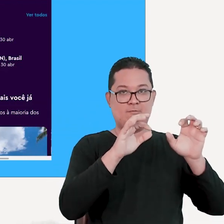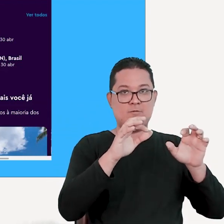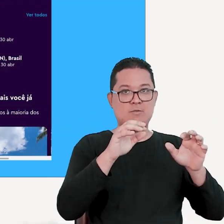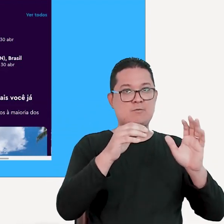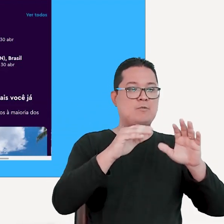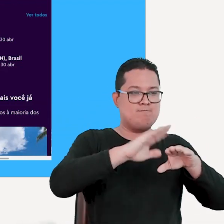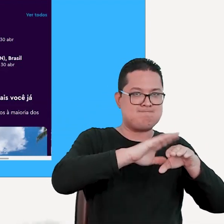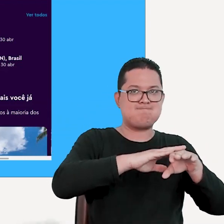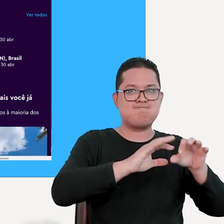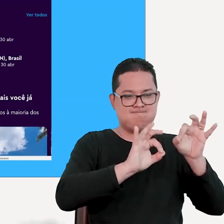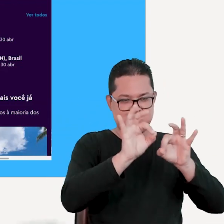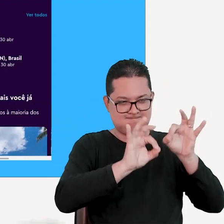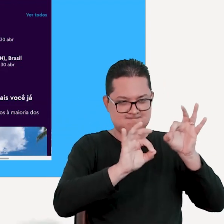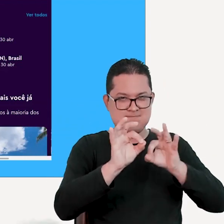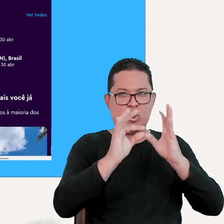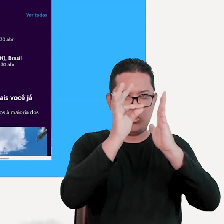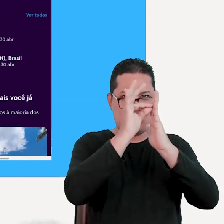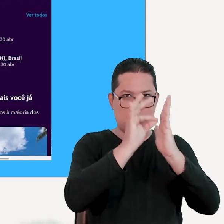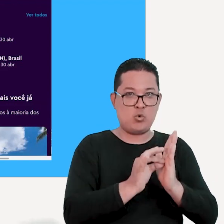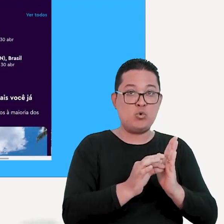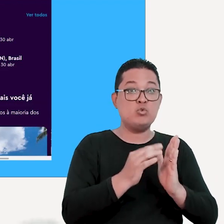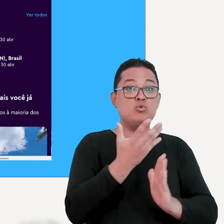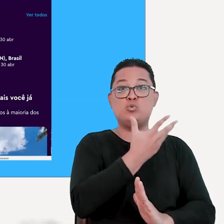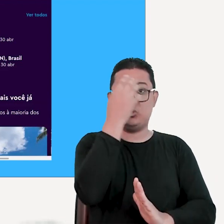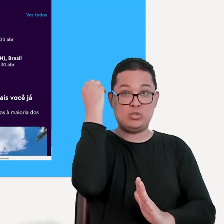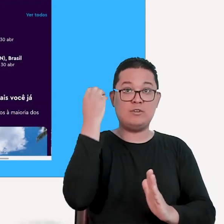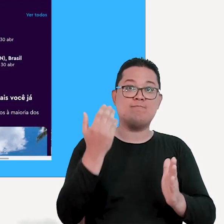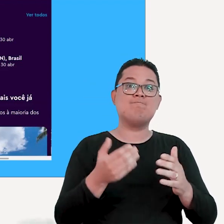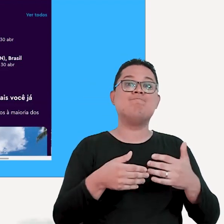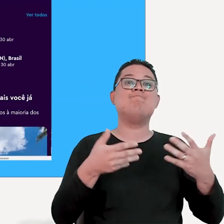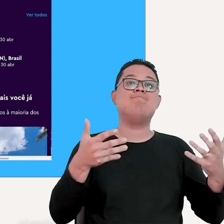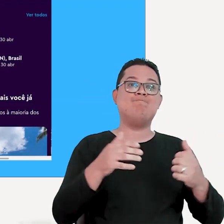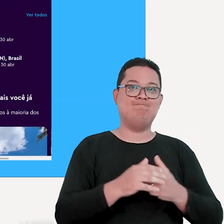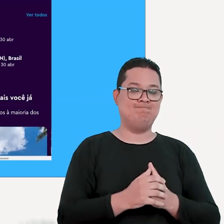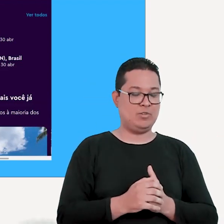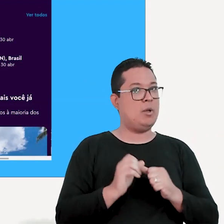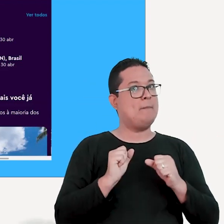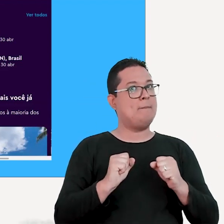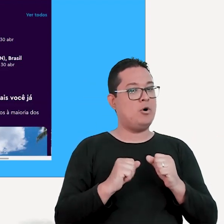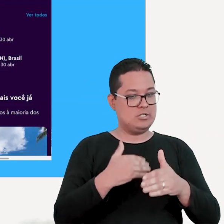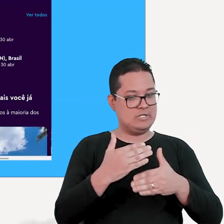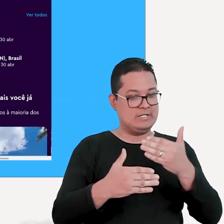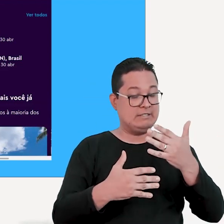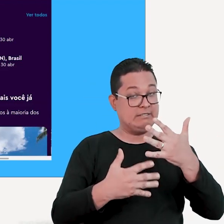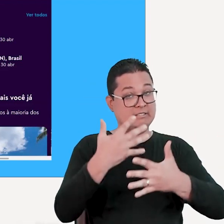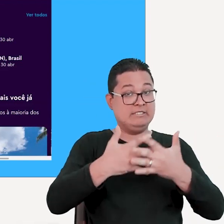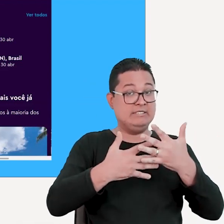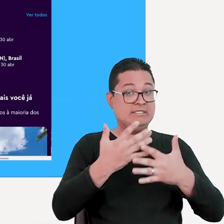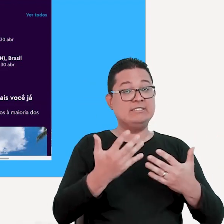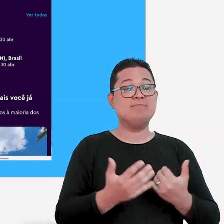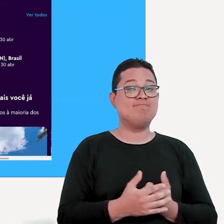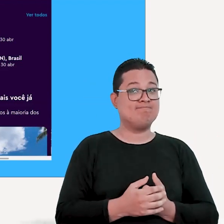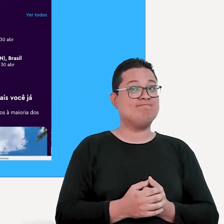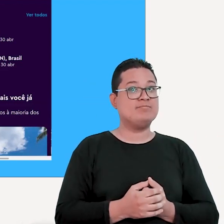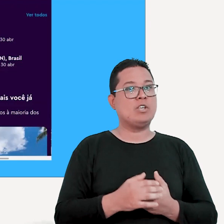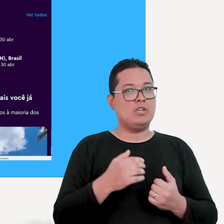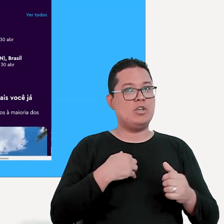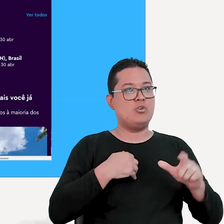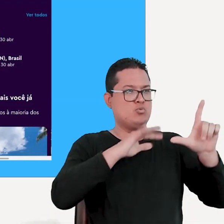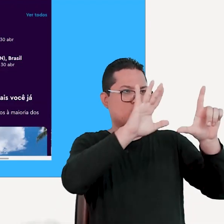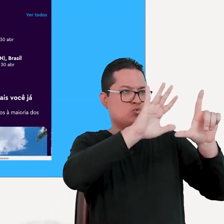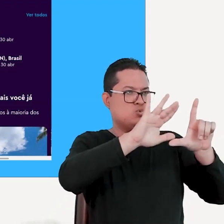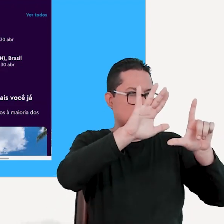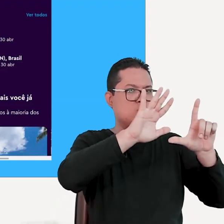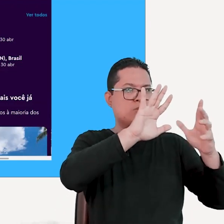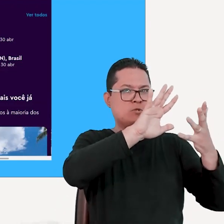iconografia está apenas com um código que não faz sentido? Na hora que a gente está desenvolvendo a tela, é muito importante a gente analisar ela